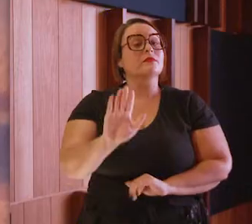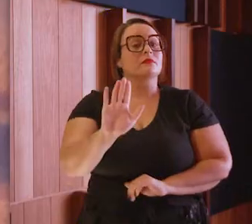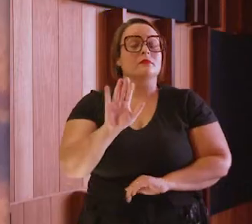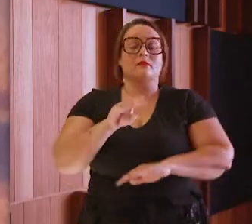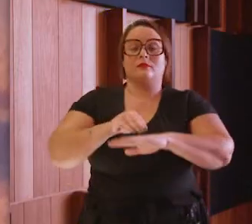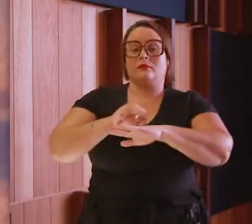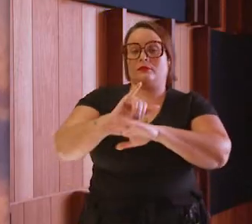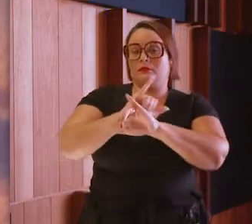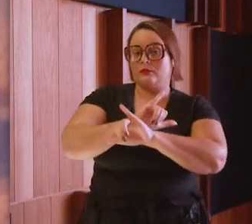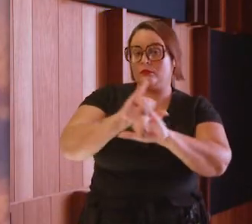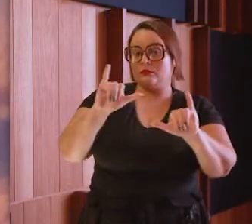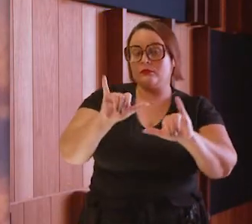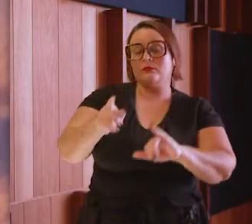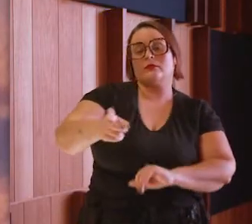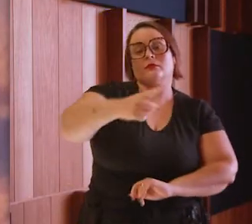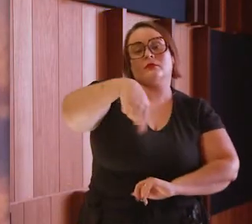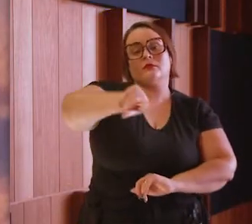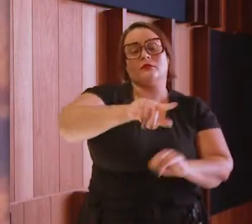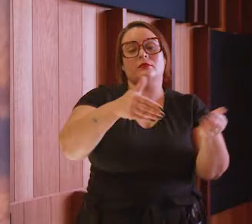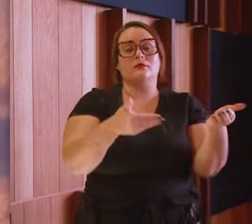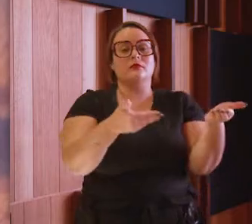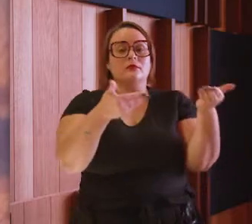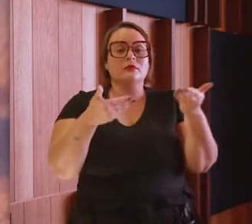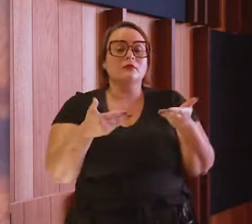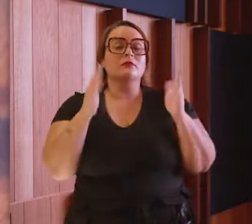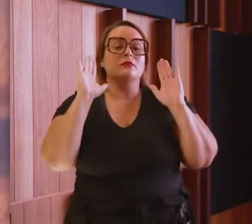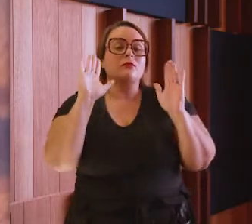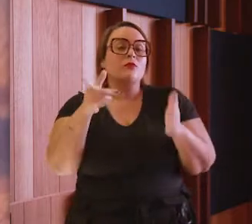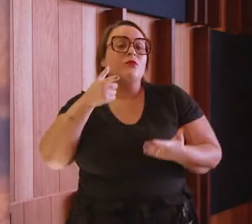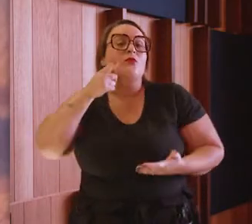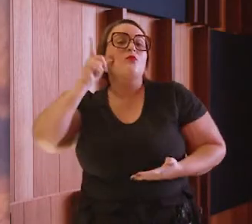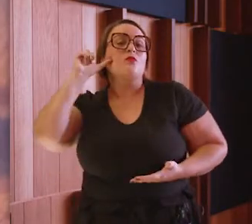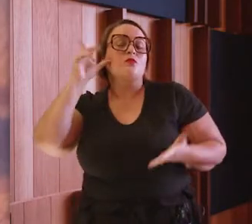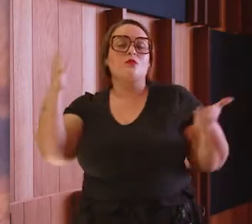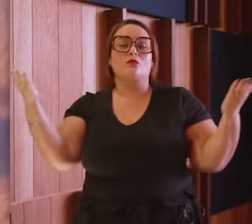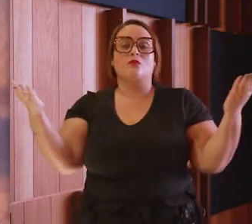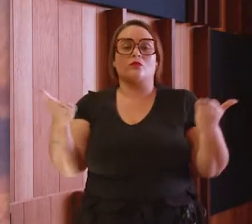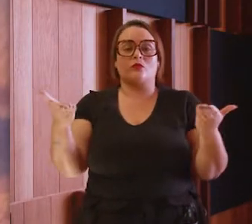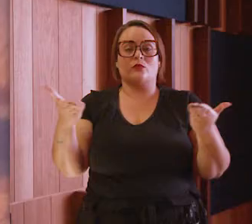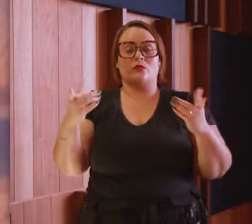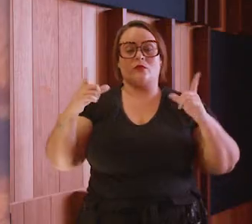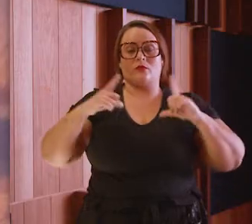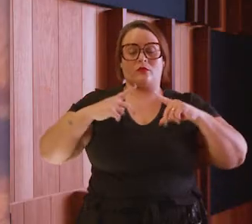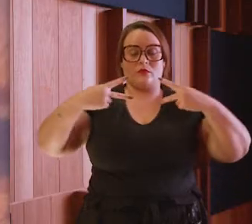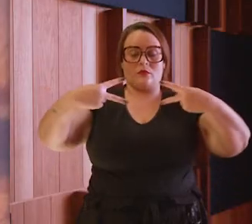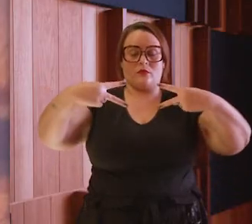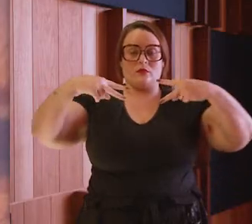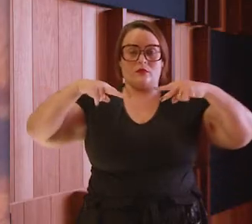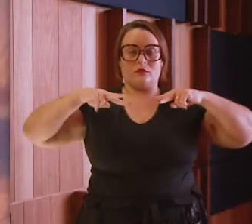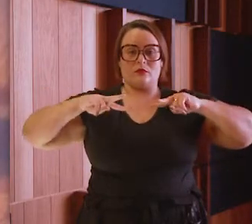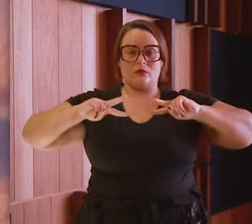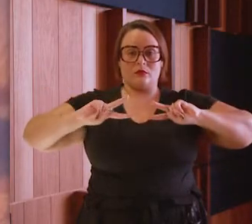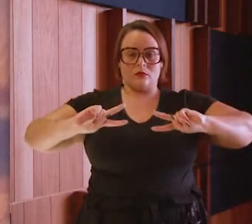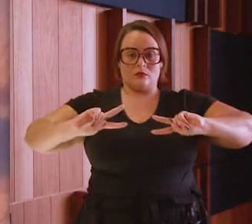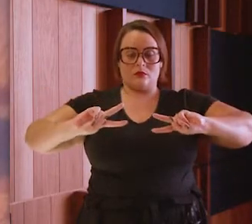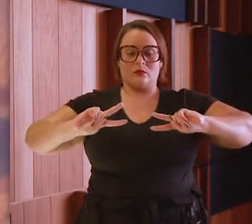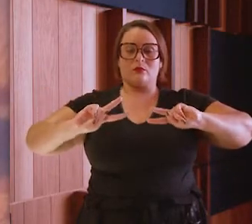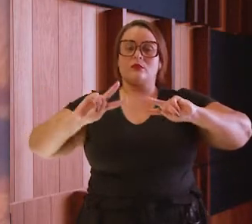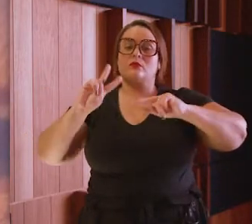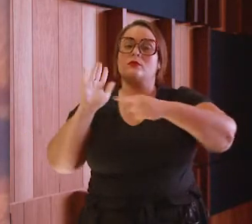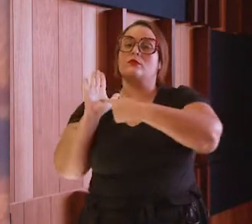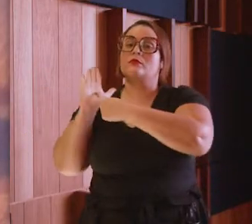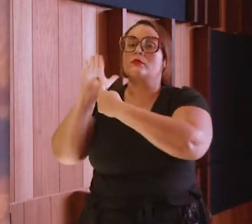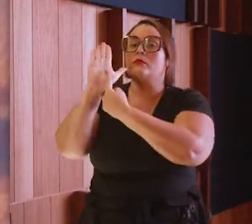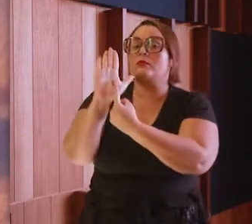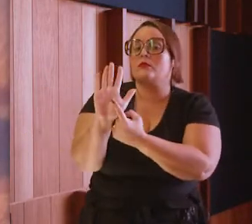todos vocês receberam ontem e hoje uma mensagem com um link para apresentarem as suas perguntas.